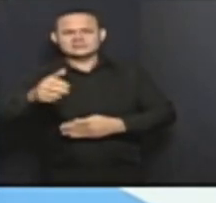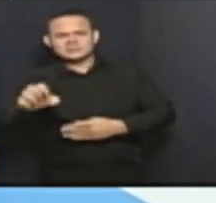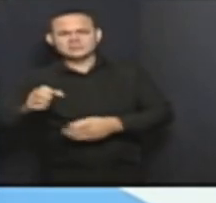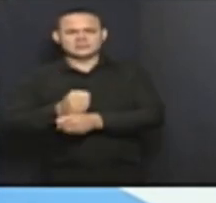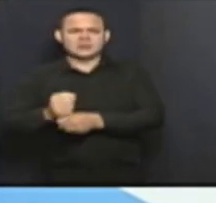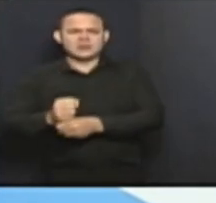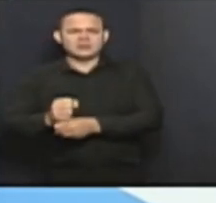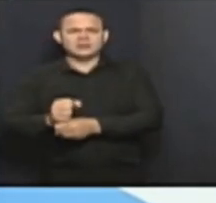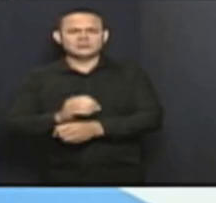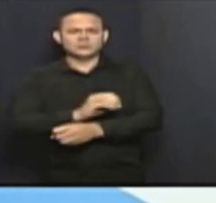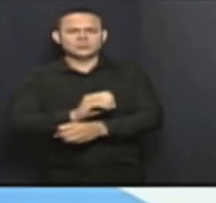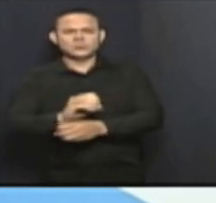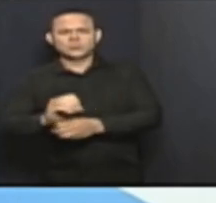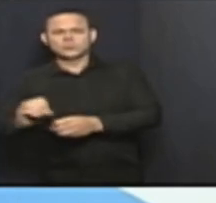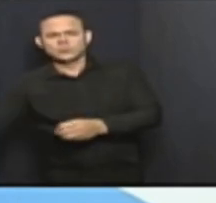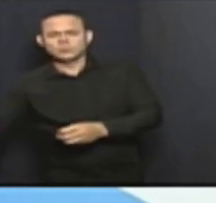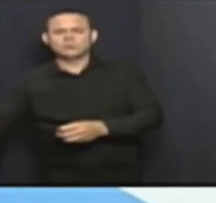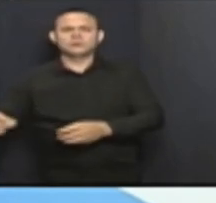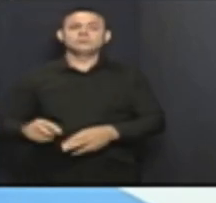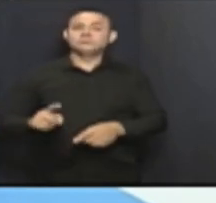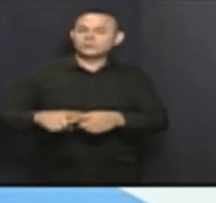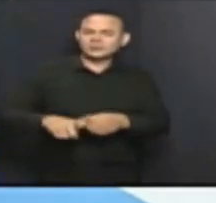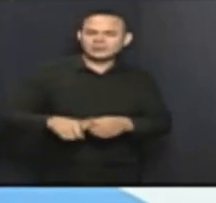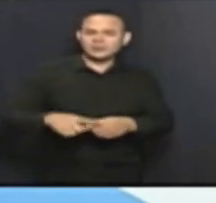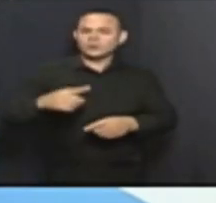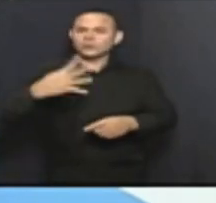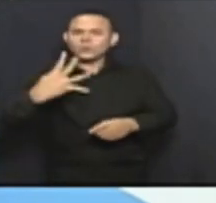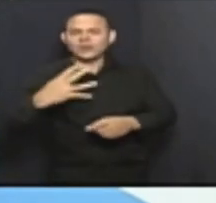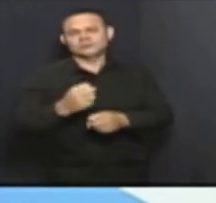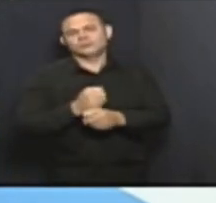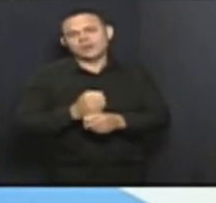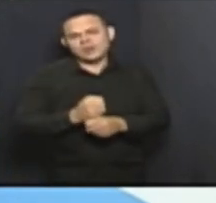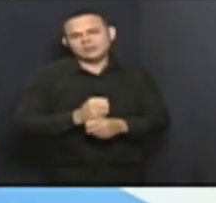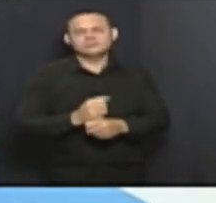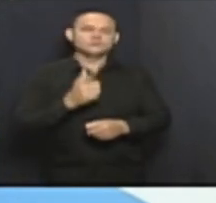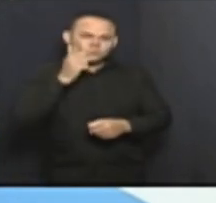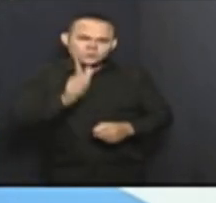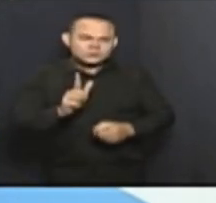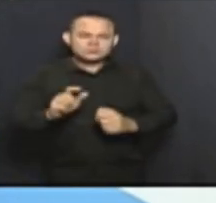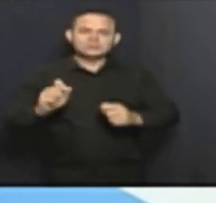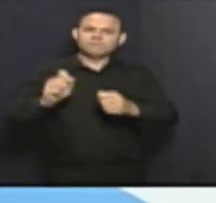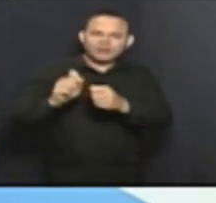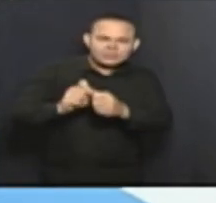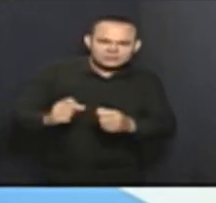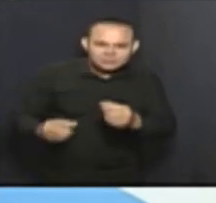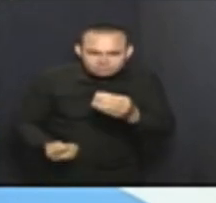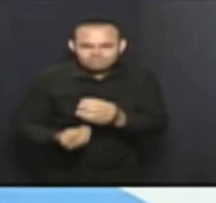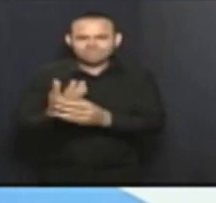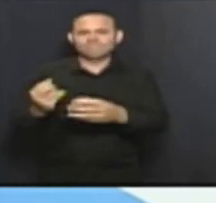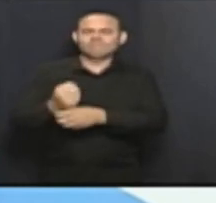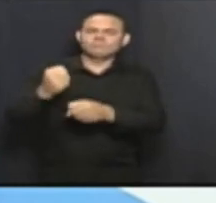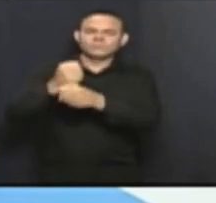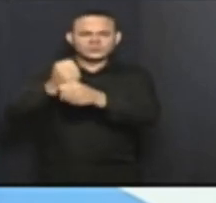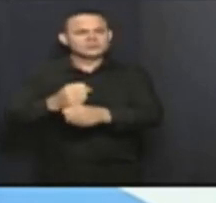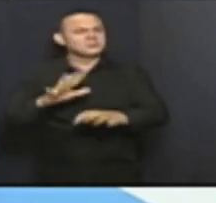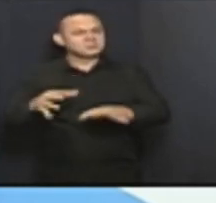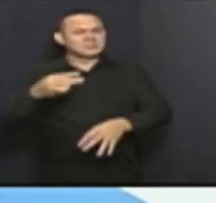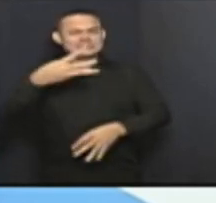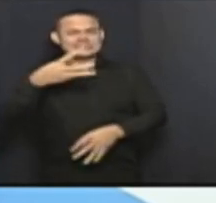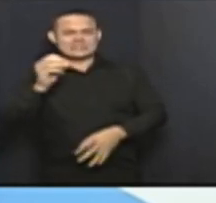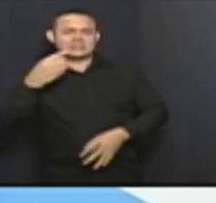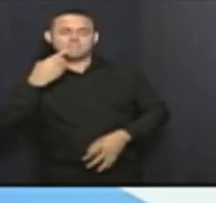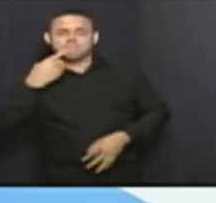proposta em quatro anos conseguir realizar e construir pelo menos 30 mil unidades habitacionais